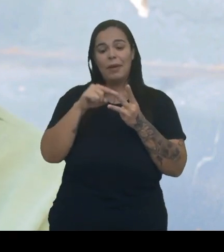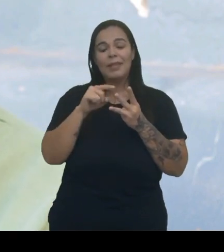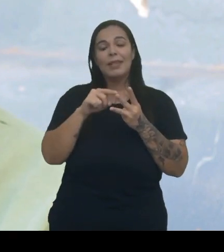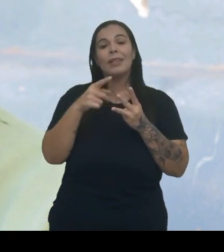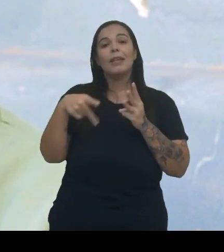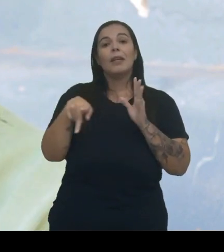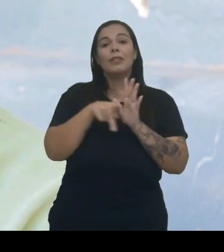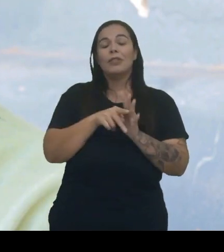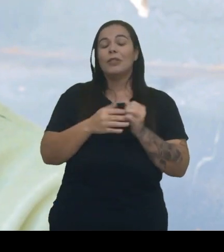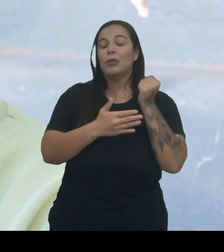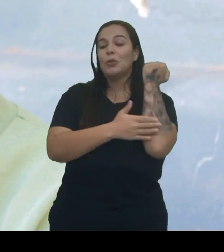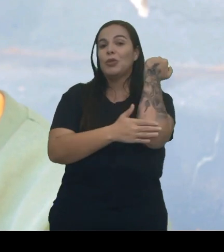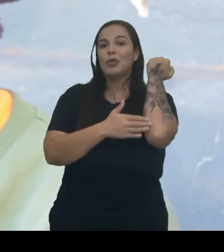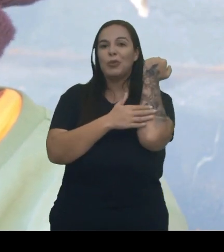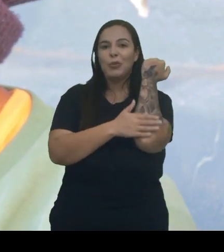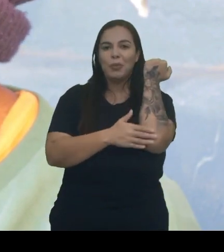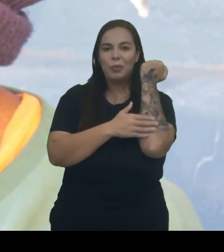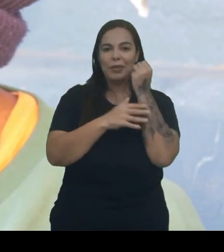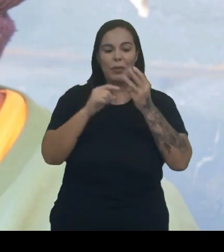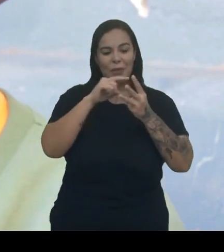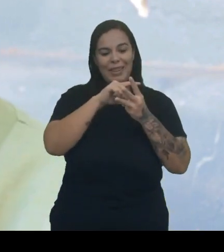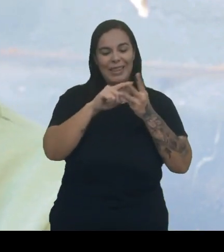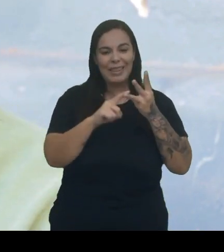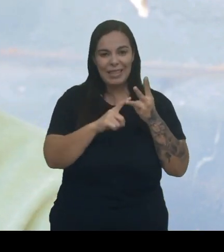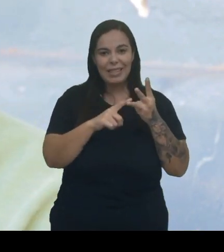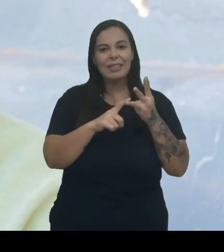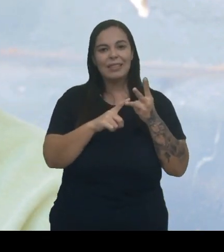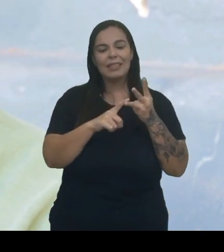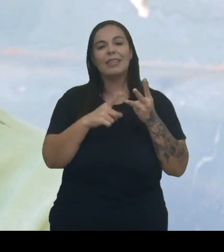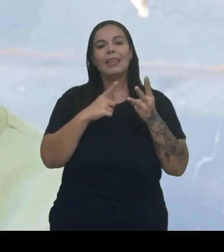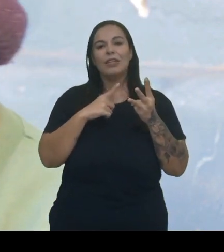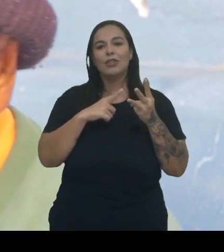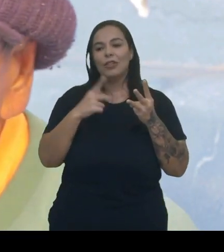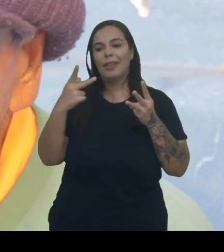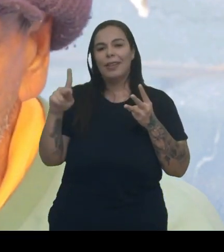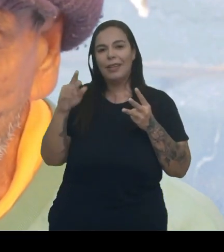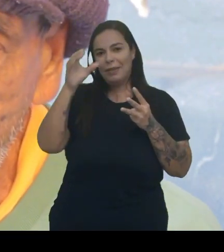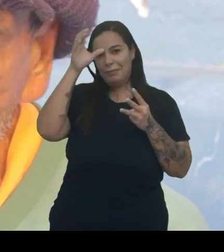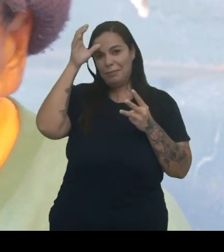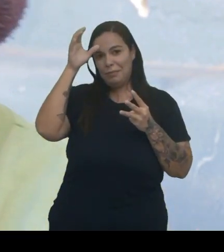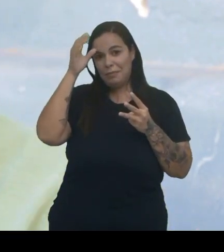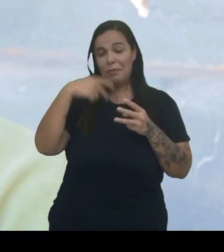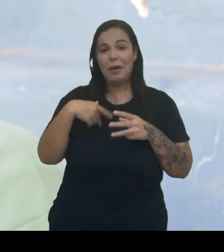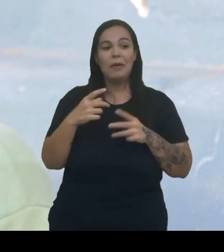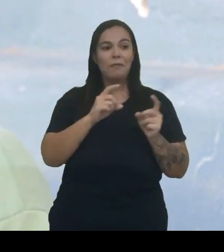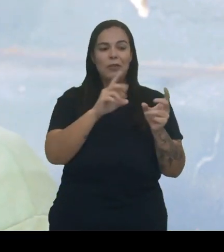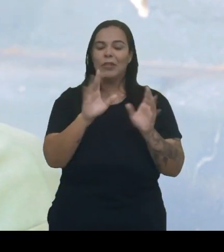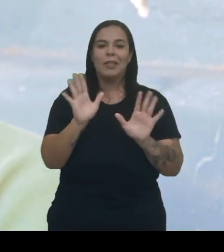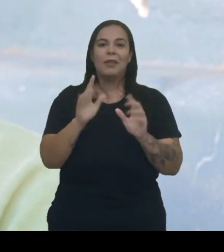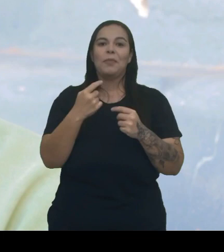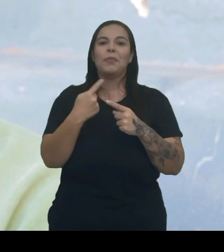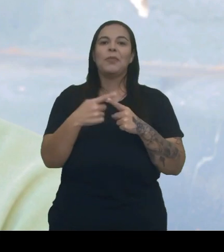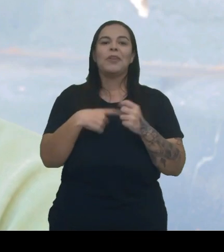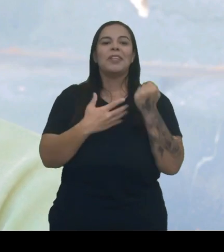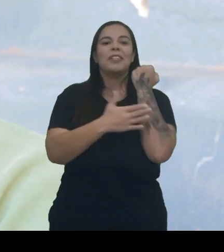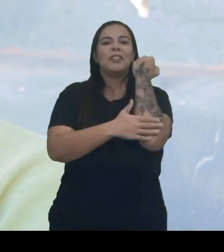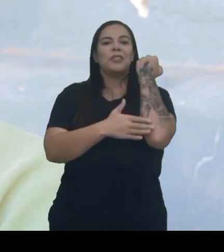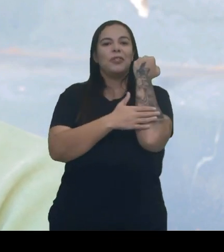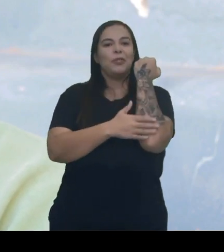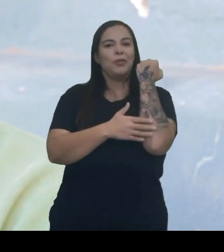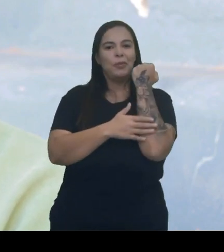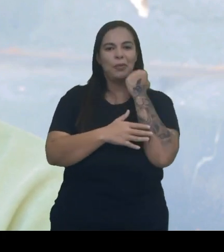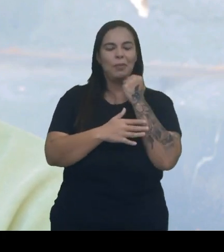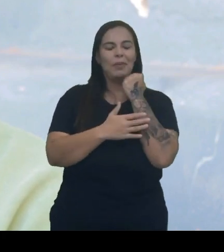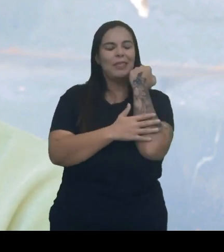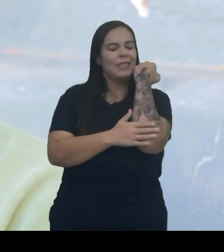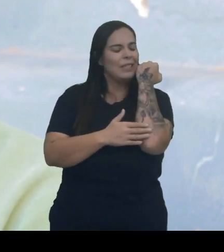da Maria Bonita, que a Catuaba. Ele teve 3 Catuabas, comprava, vendia a canoa, mas não vendia o documento. Aí ele botava o nome. Entendeu? Rapaz,